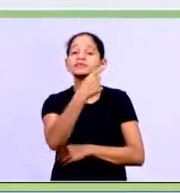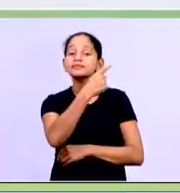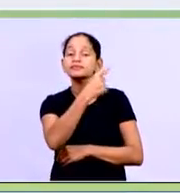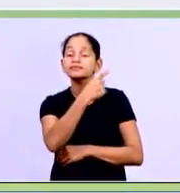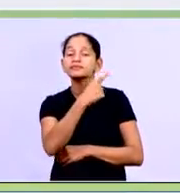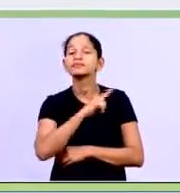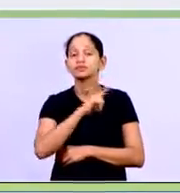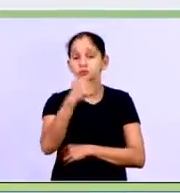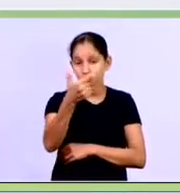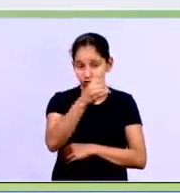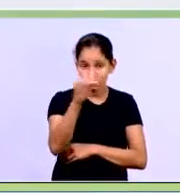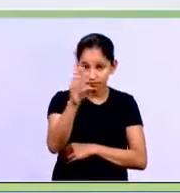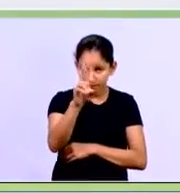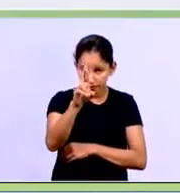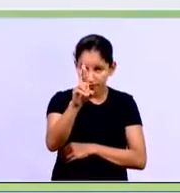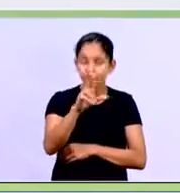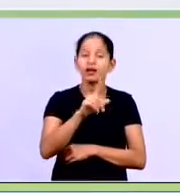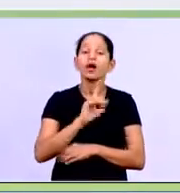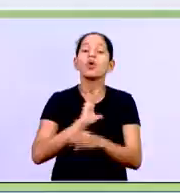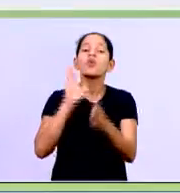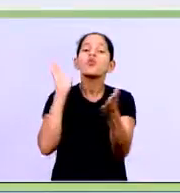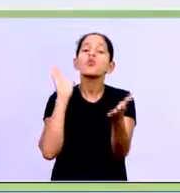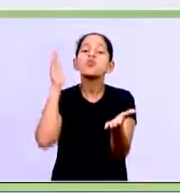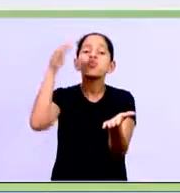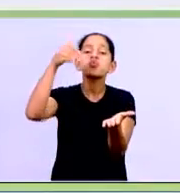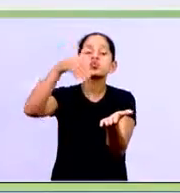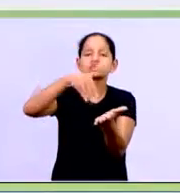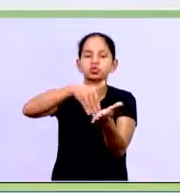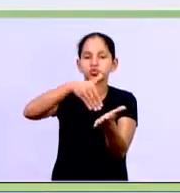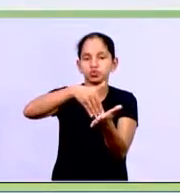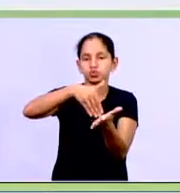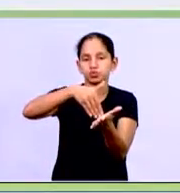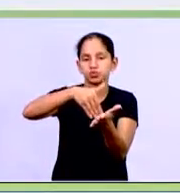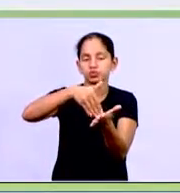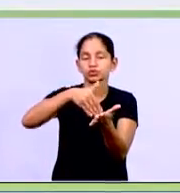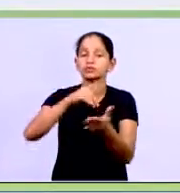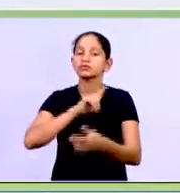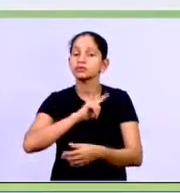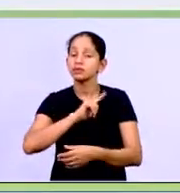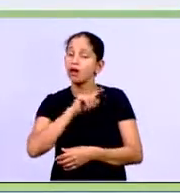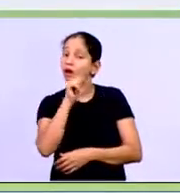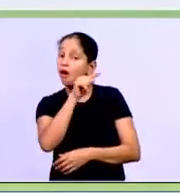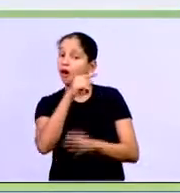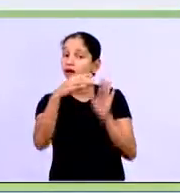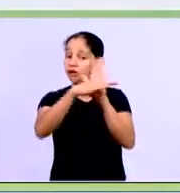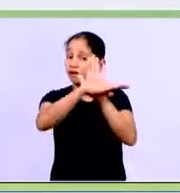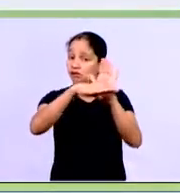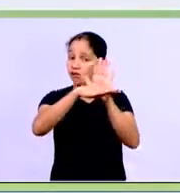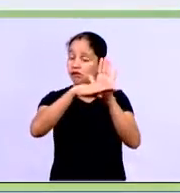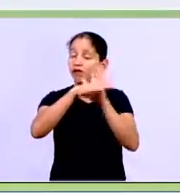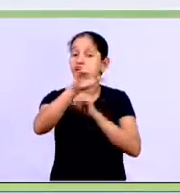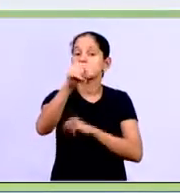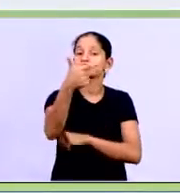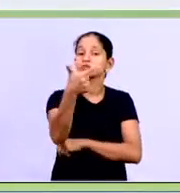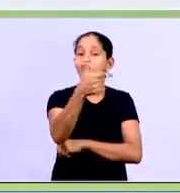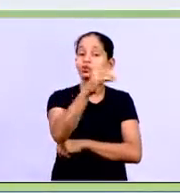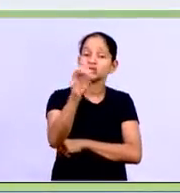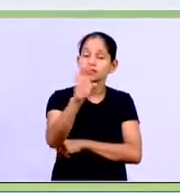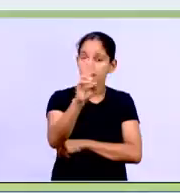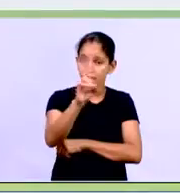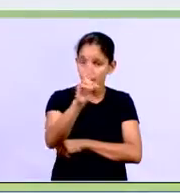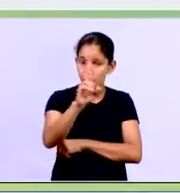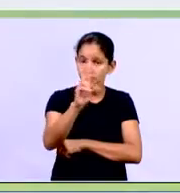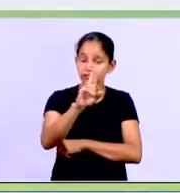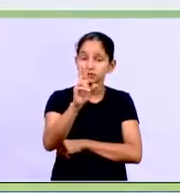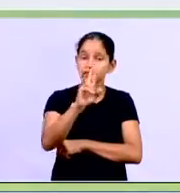R$200. E aí, vou fazer o meu último pagamento. Observe, meu último pagamento é esse valor aqui. Para fazer o pagamento, eu tenho a